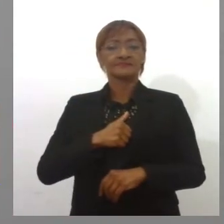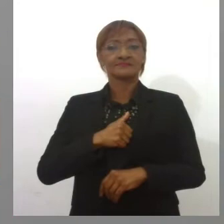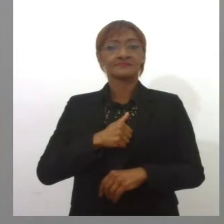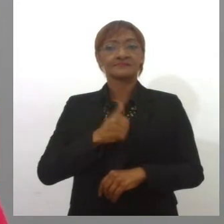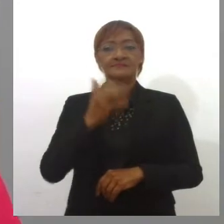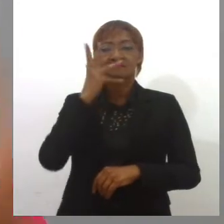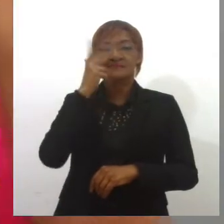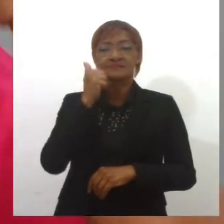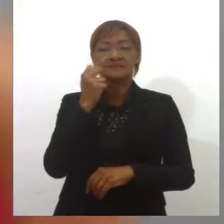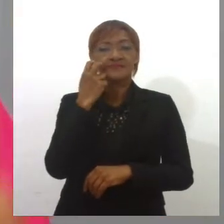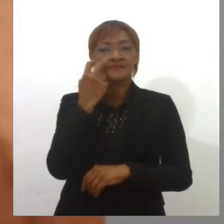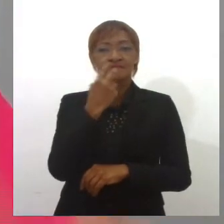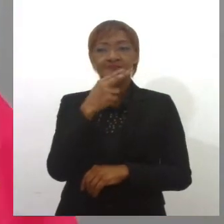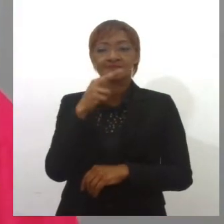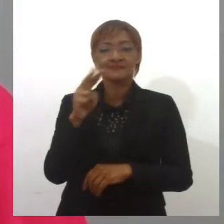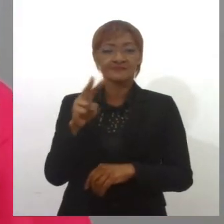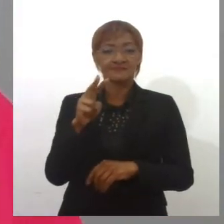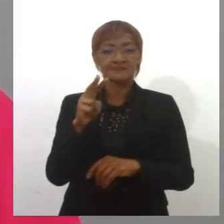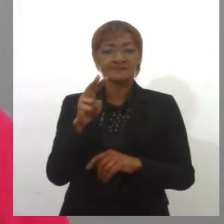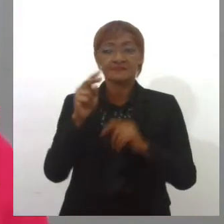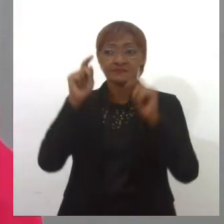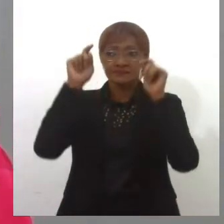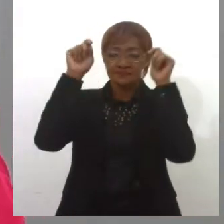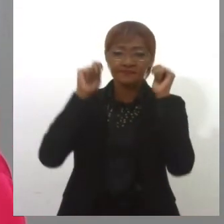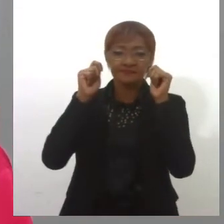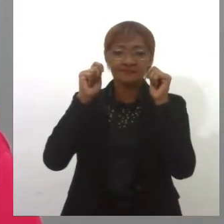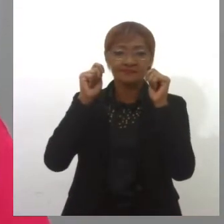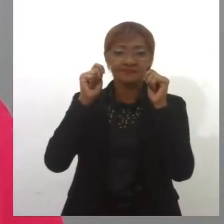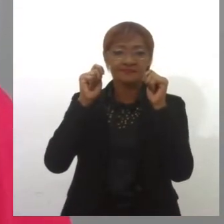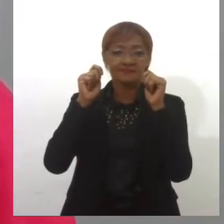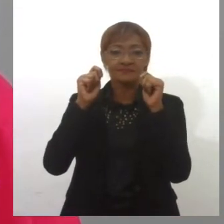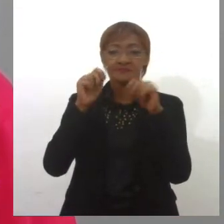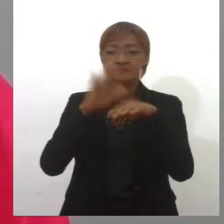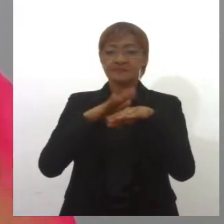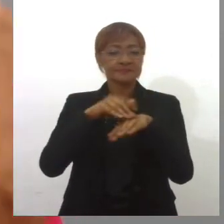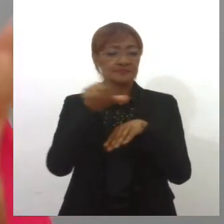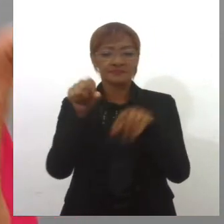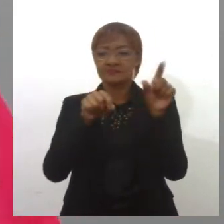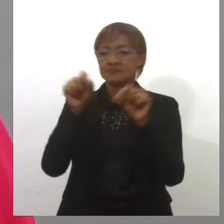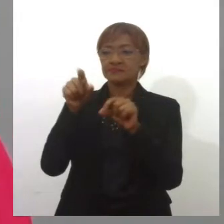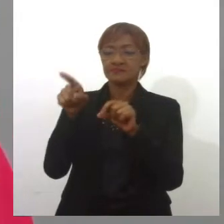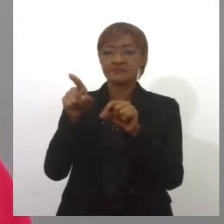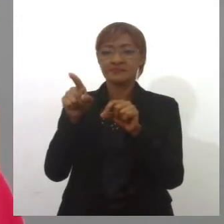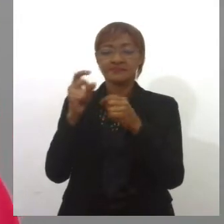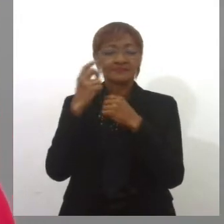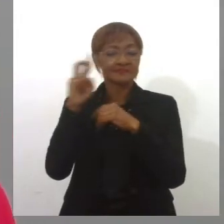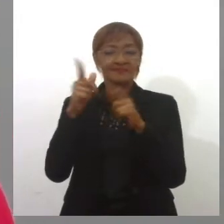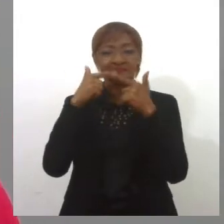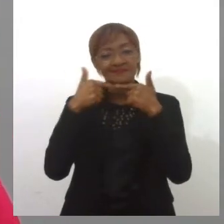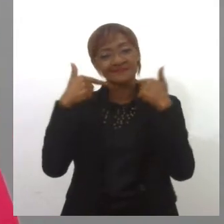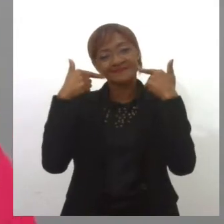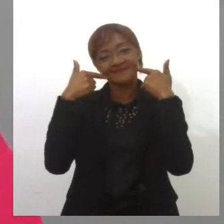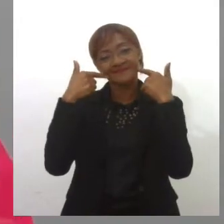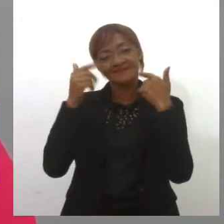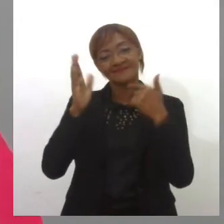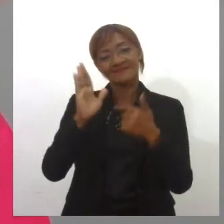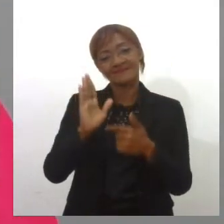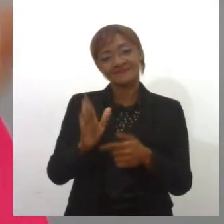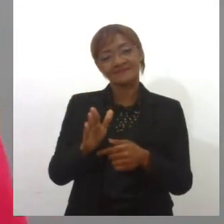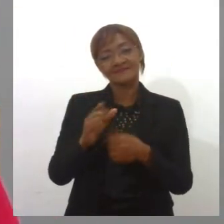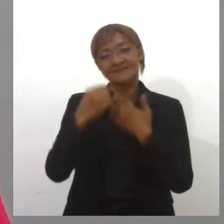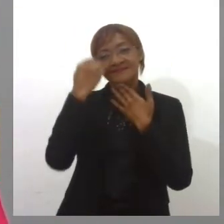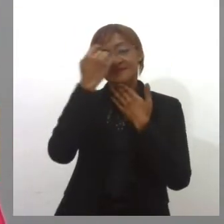vê, quando você coloca a peruca na cabeça, você pede para elas escolherem, e aí você coloca e vê o sorriso de volta no olho dela, no rosto